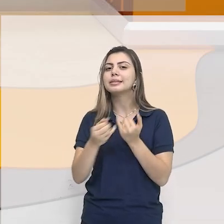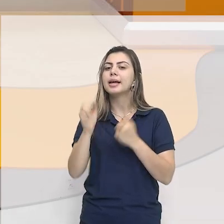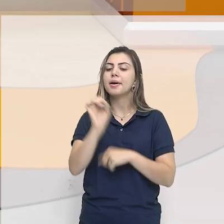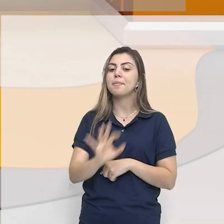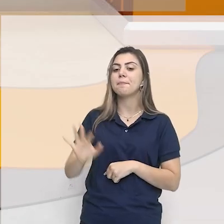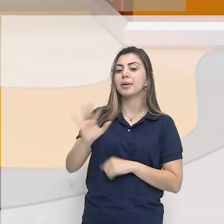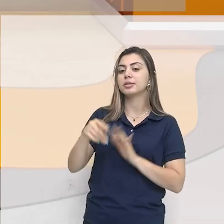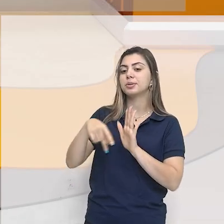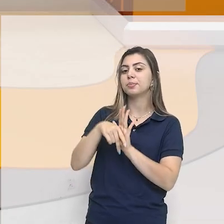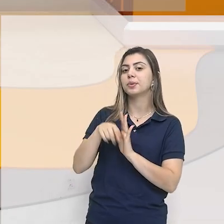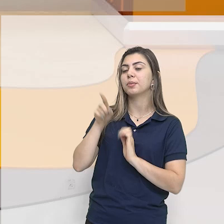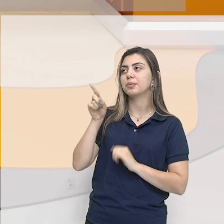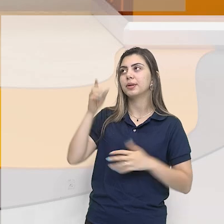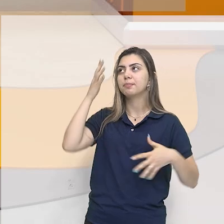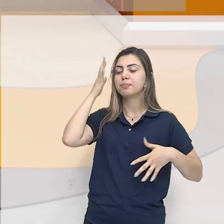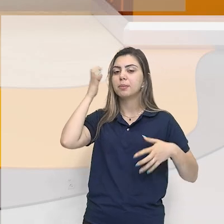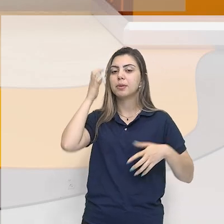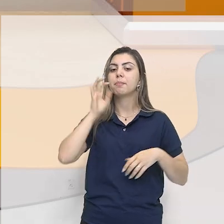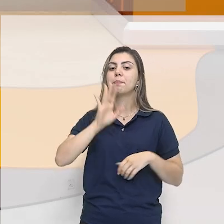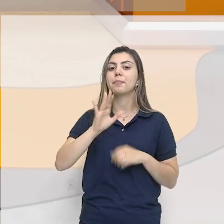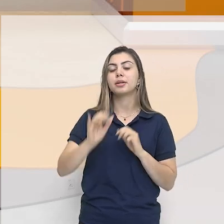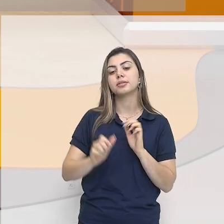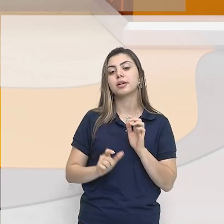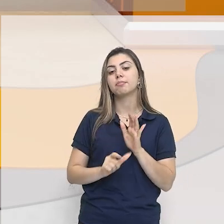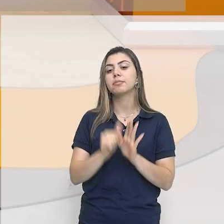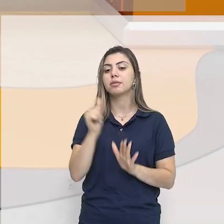então, da Lucy, tá? Mas o que foi